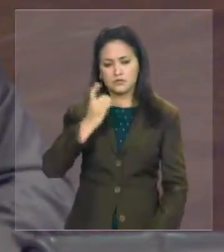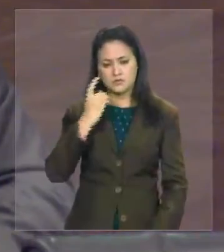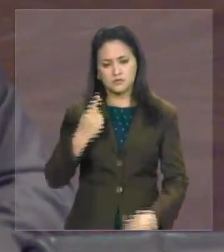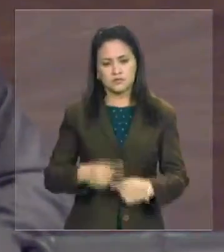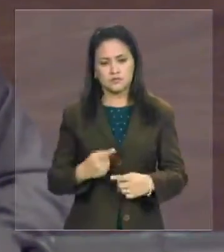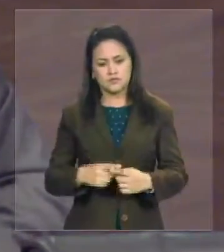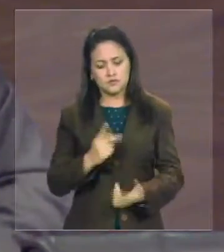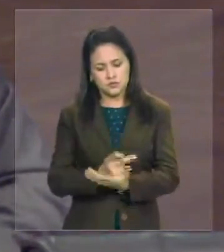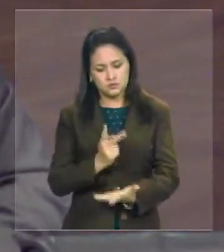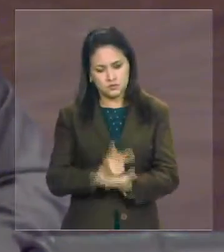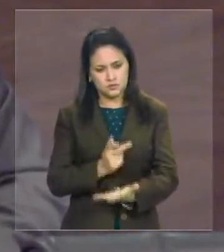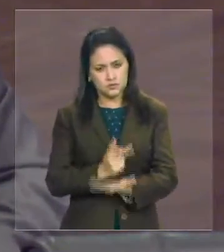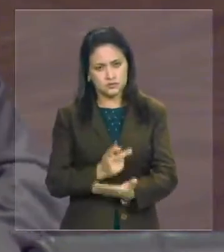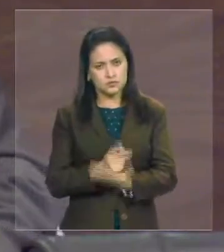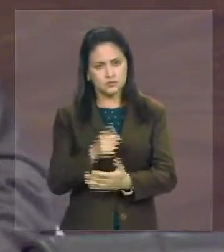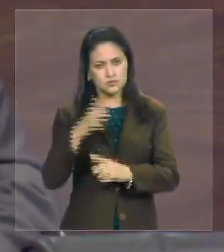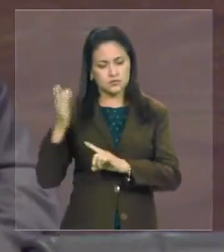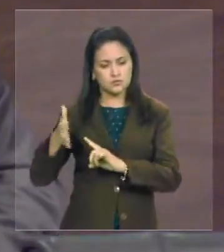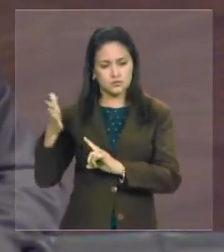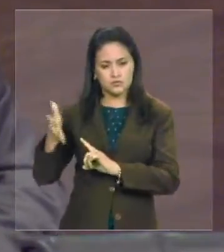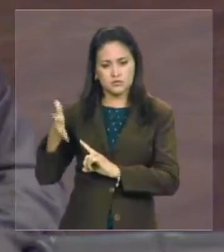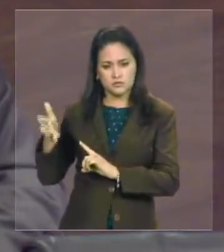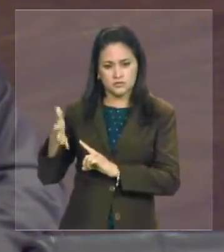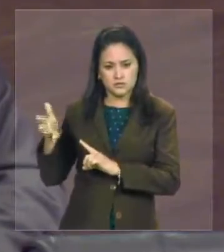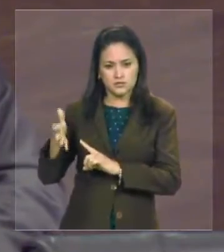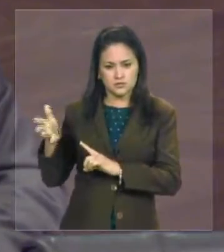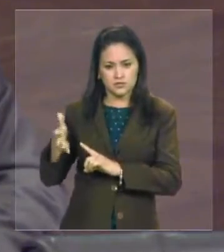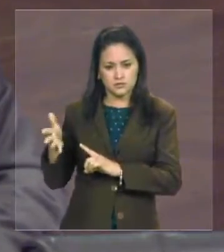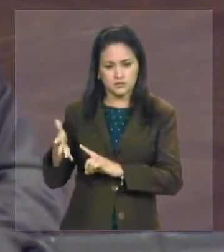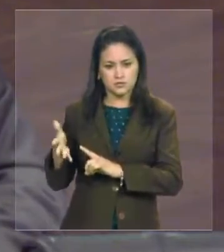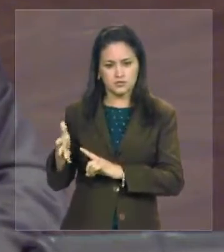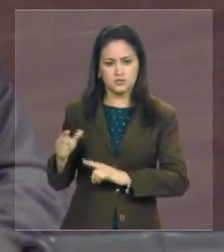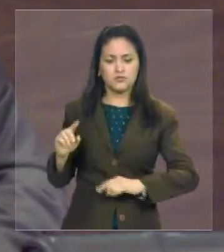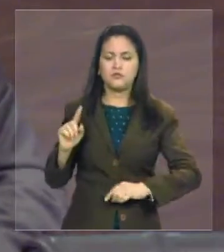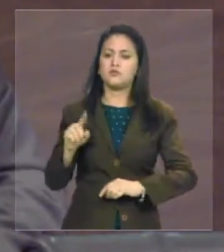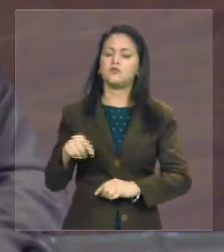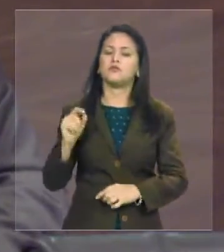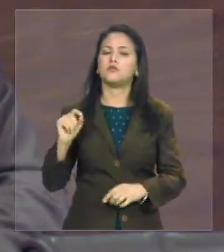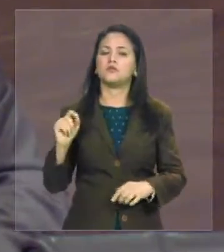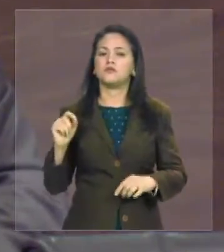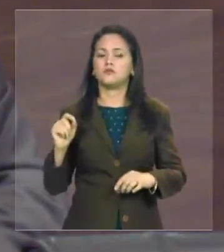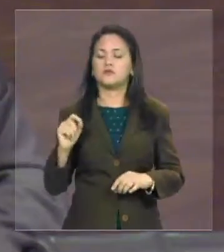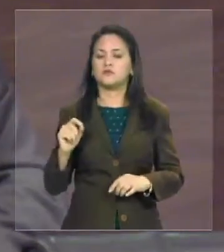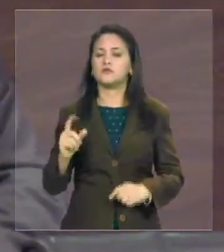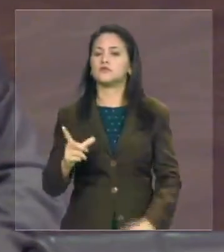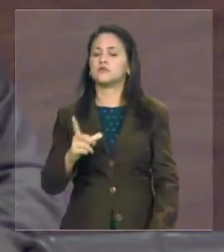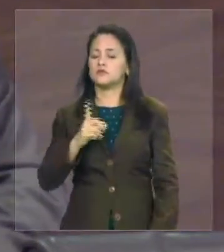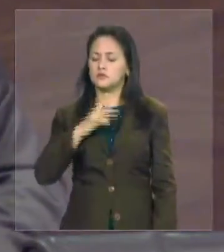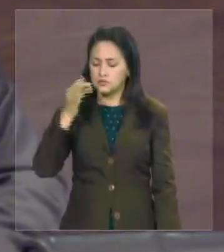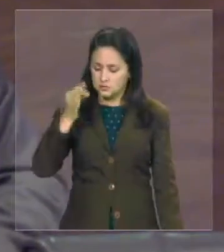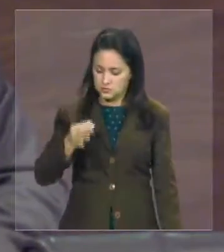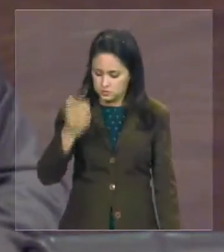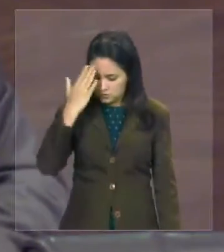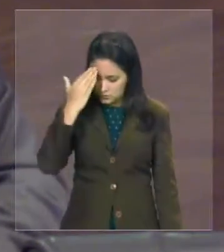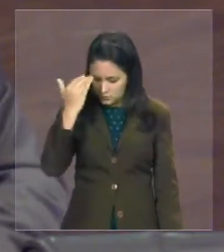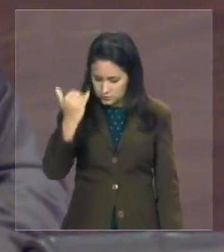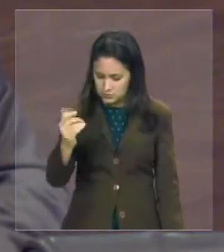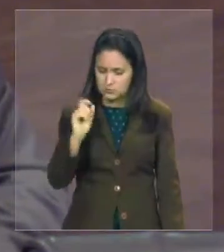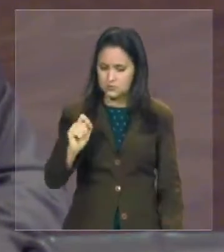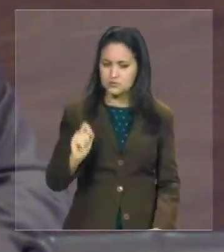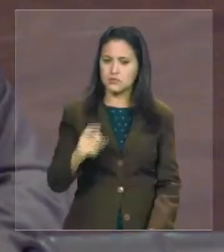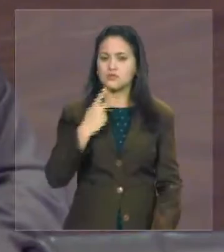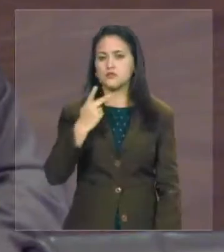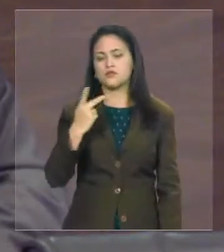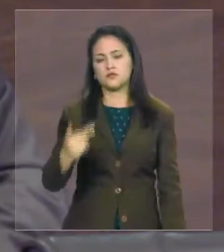que Vossa Excelência ocupa esta tribuna, é respaldado da legalidade,